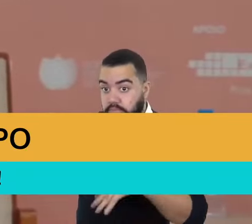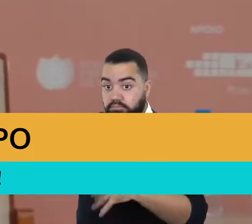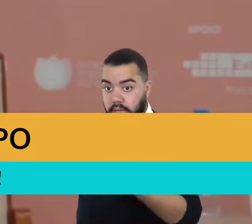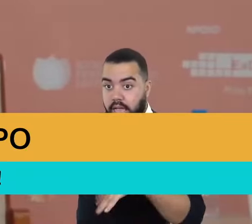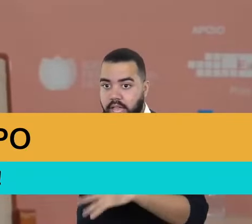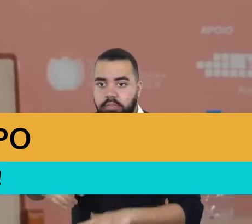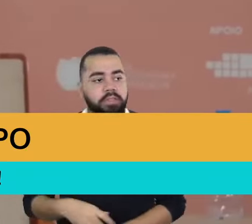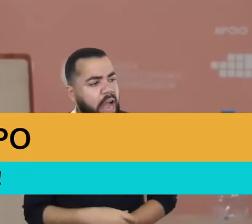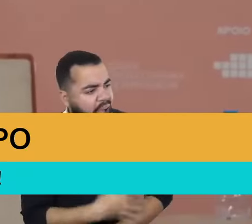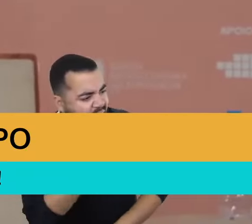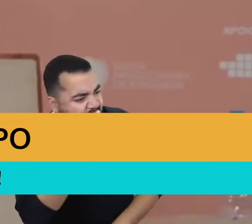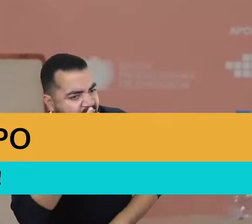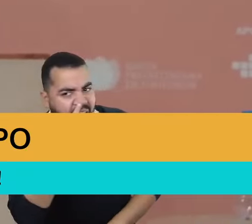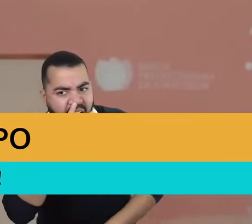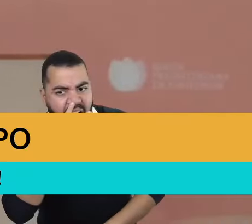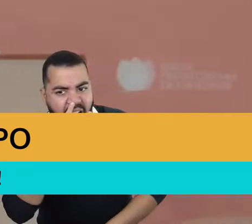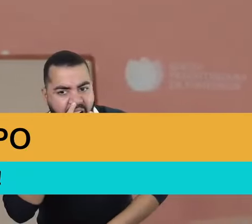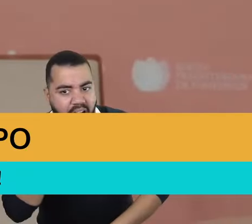Já vi que não é coisa boa.